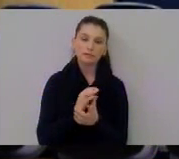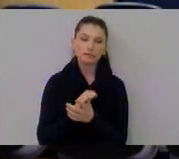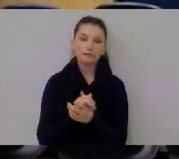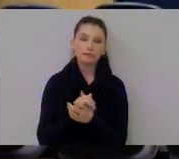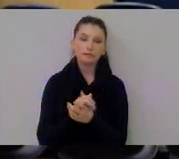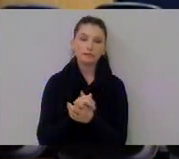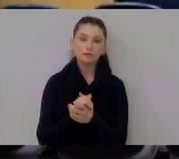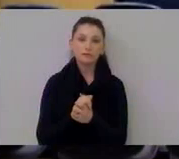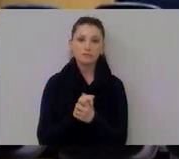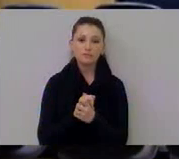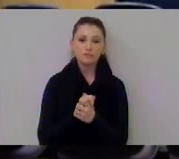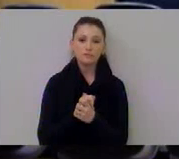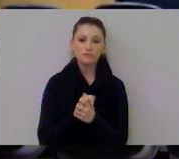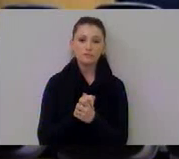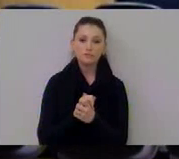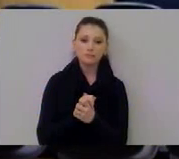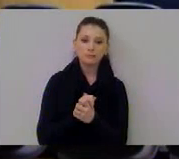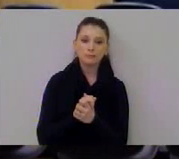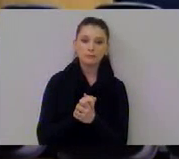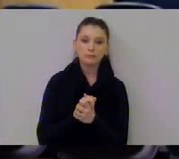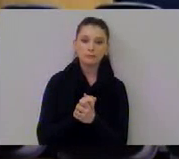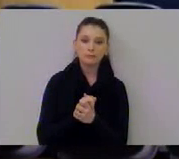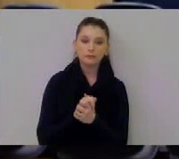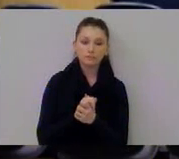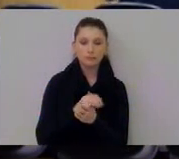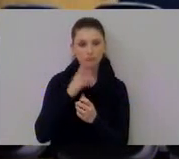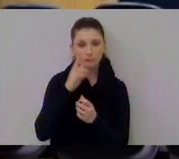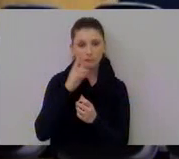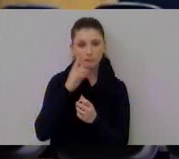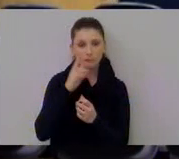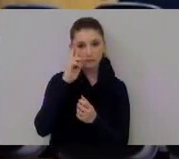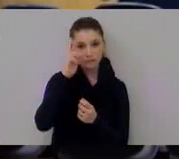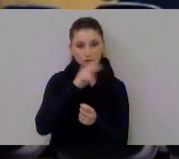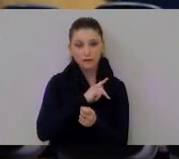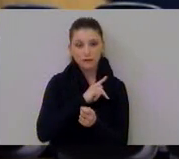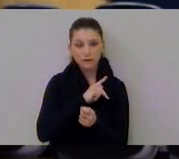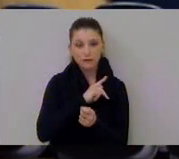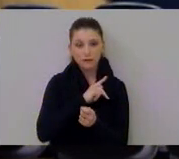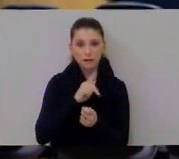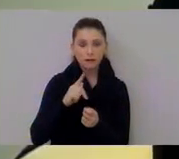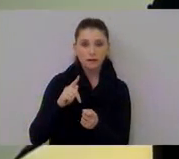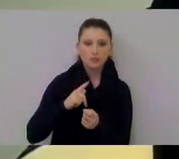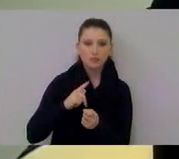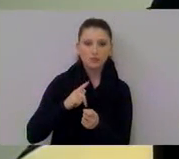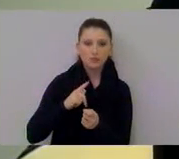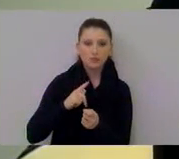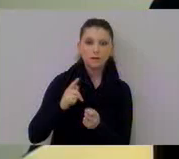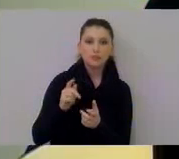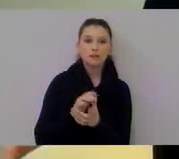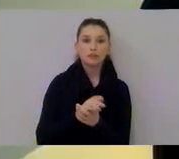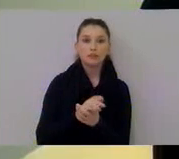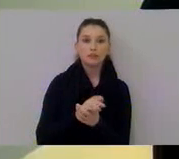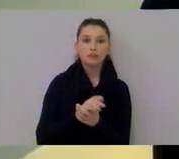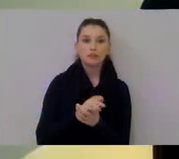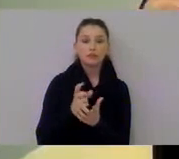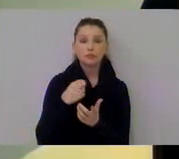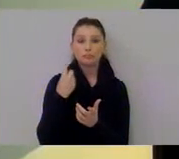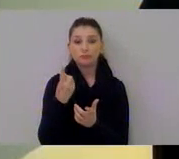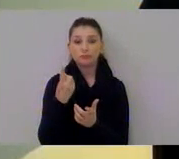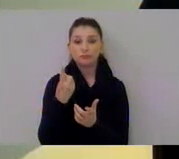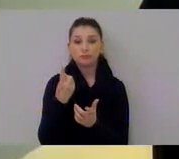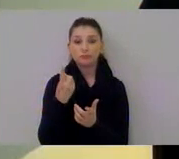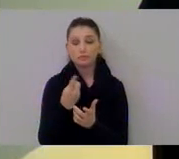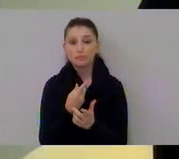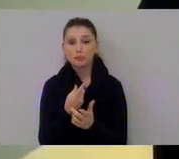senhor presidente, ontem nós estávamos ausentes da sessão,